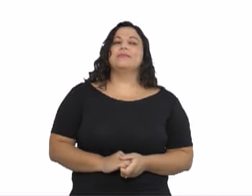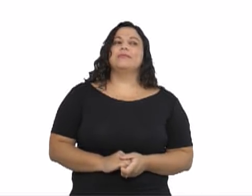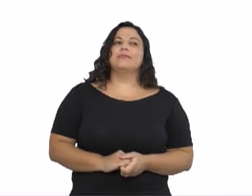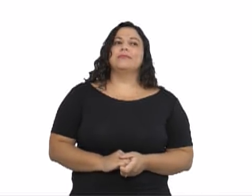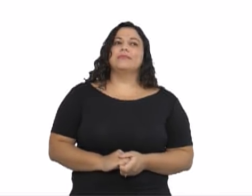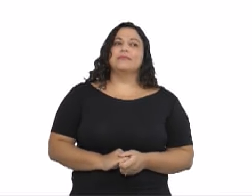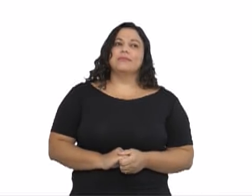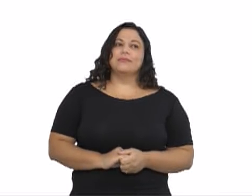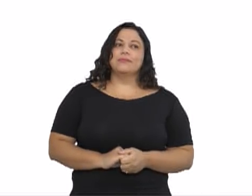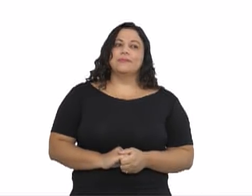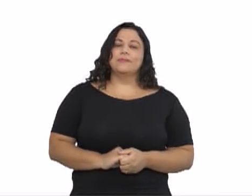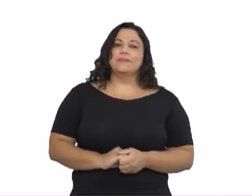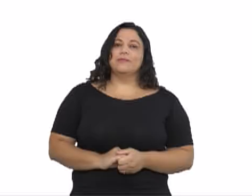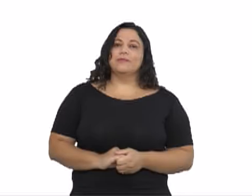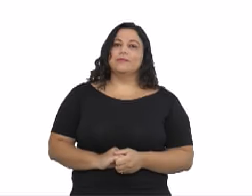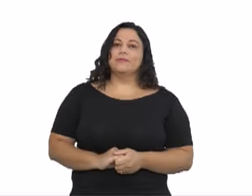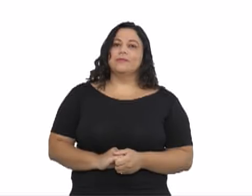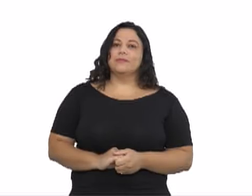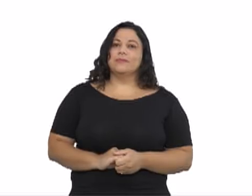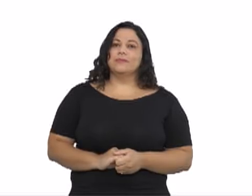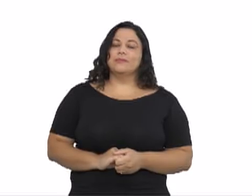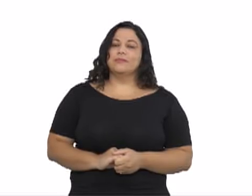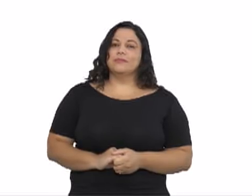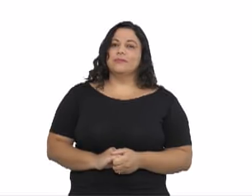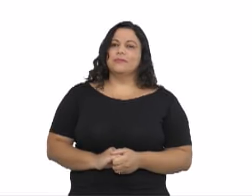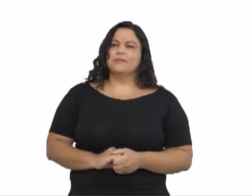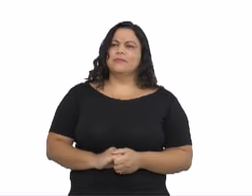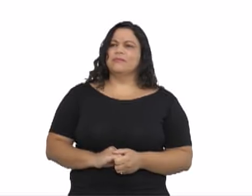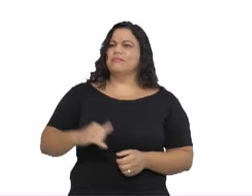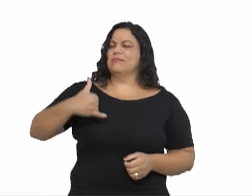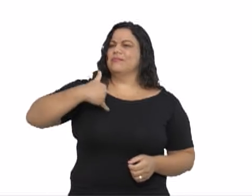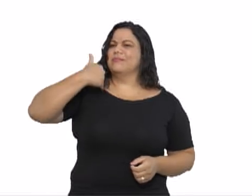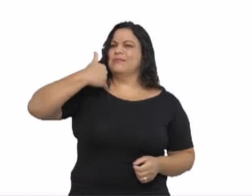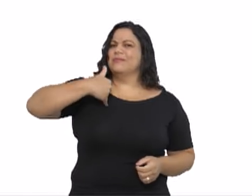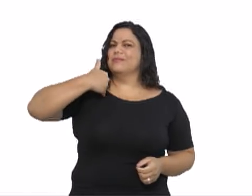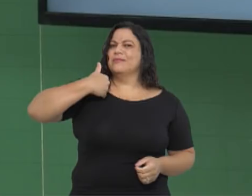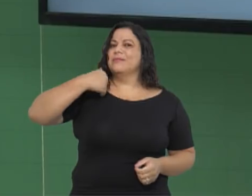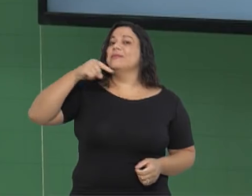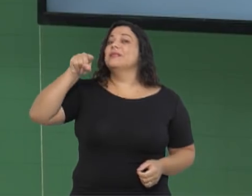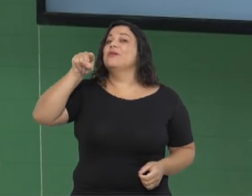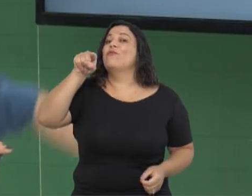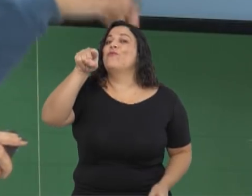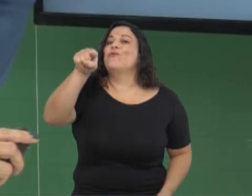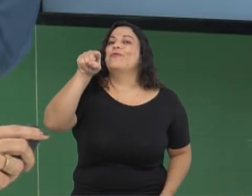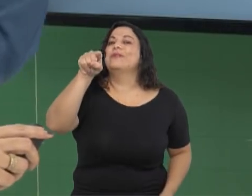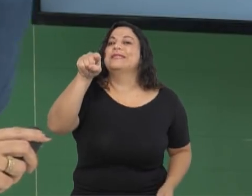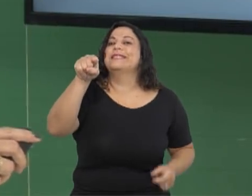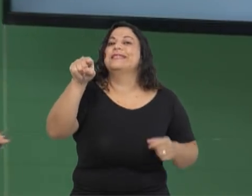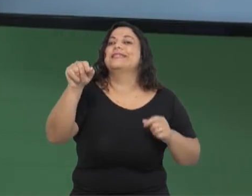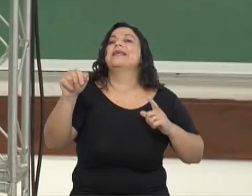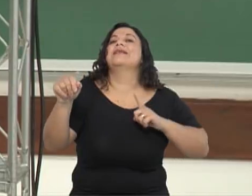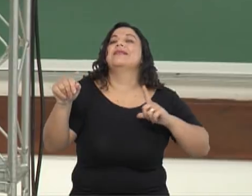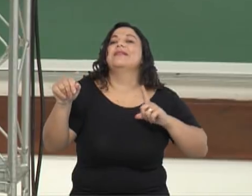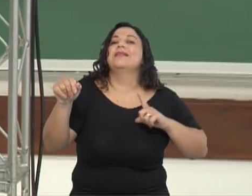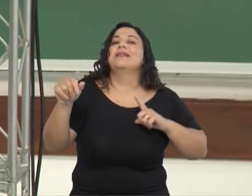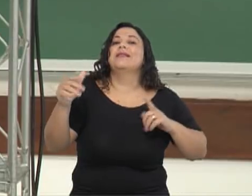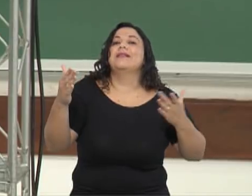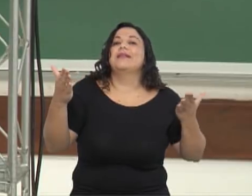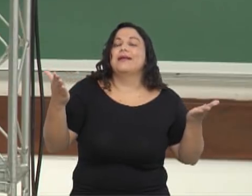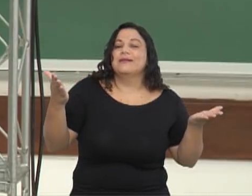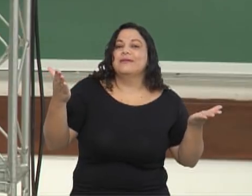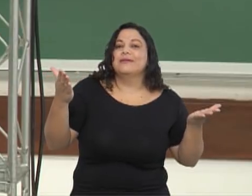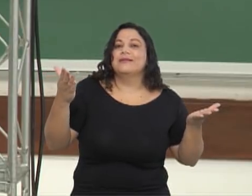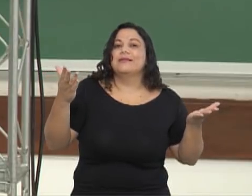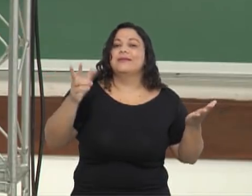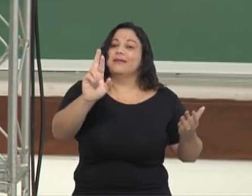And you? How old are you? Quantos anos você tem? Olha lá, vocês vão responder